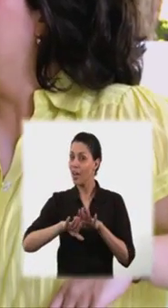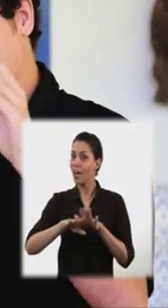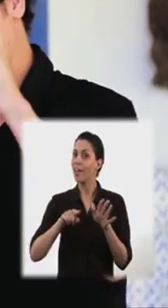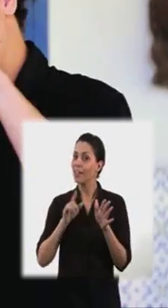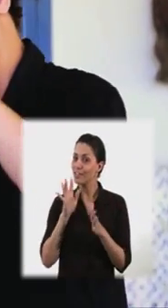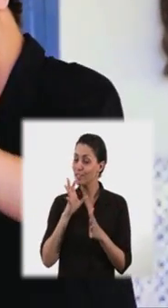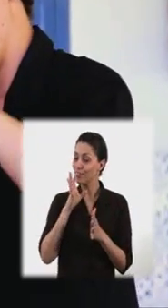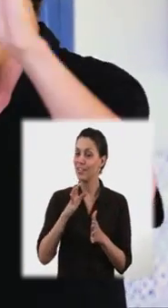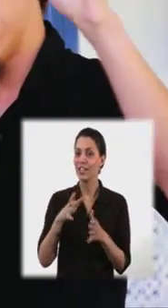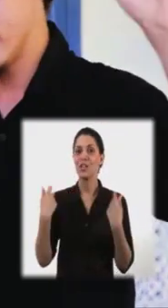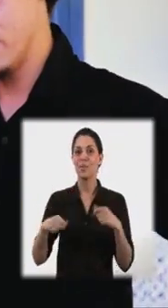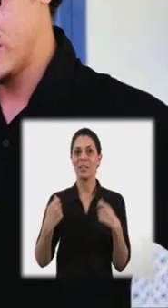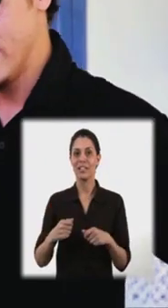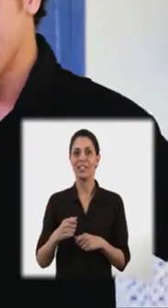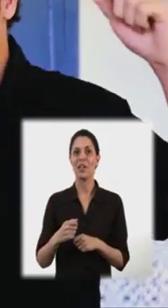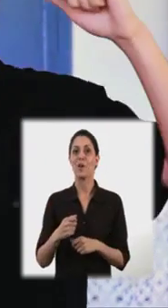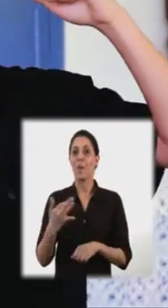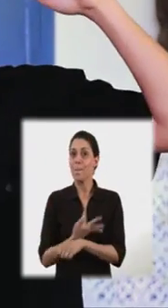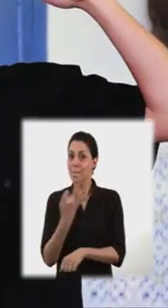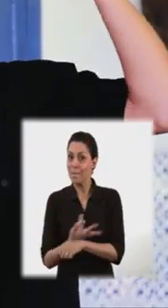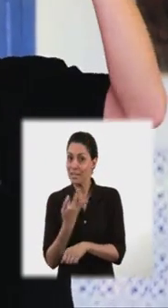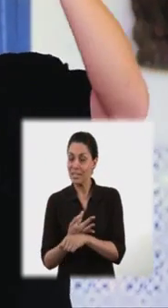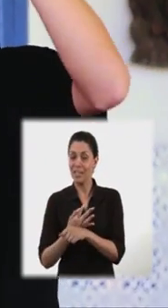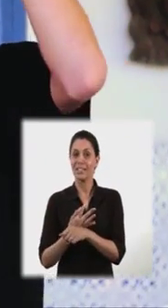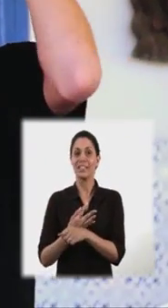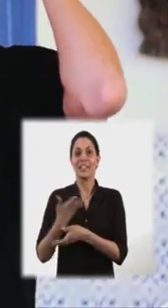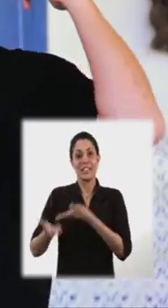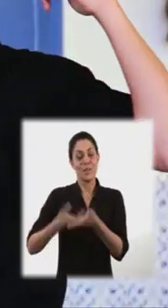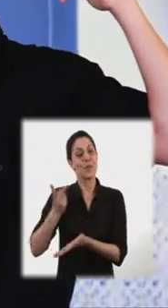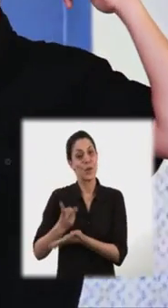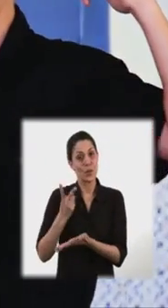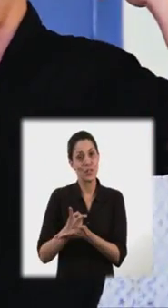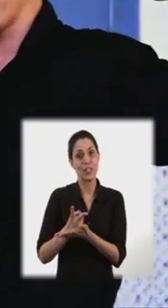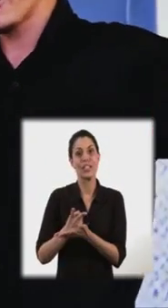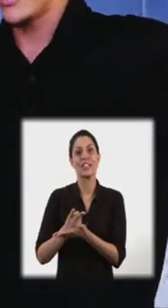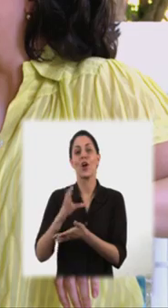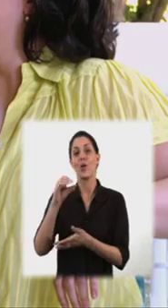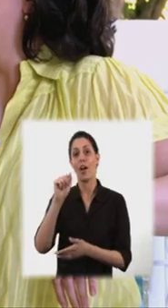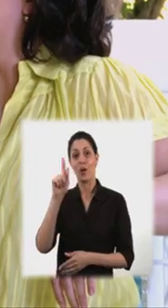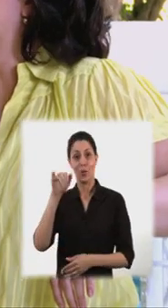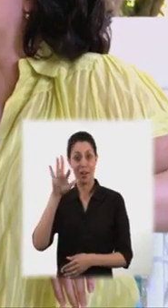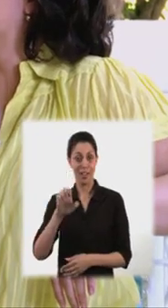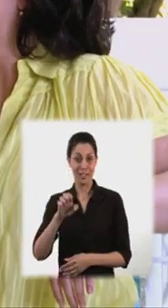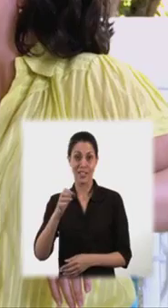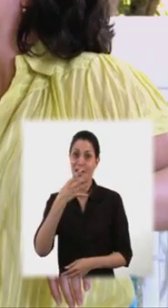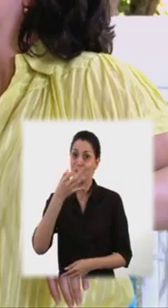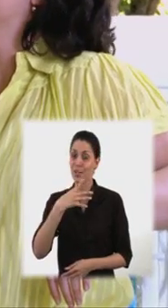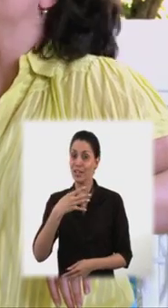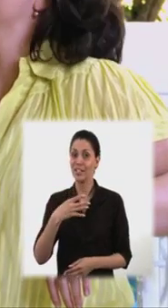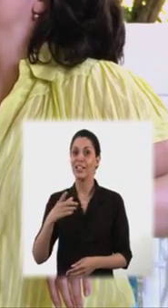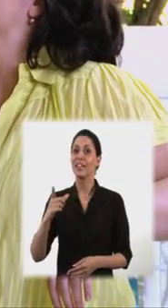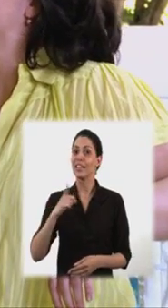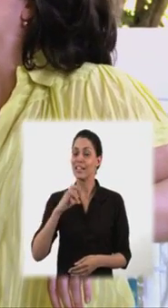advertência. Permanecer conservado no estado de abstinência, na terapia constante para o anticoagulante vingar o medicamento, que após essas reações